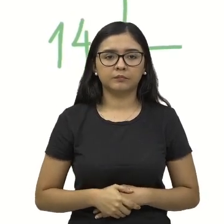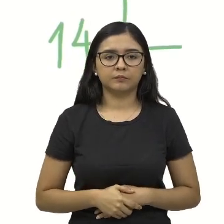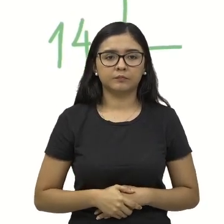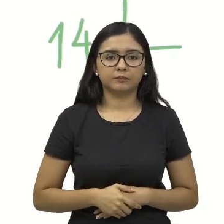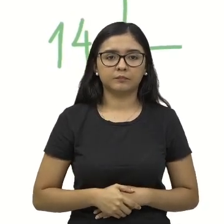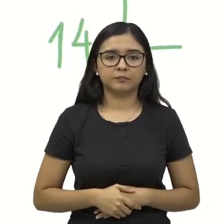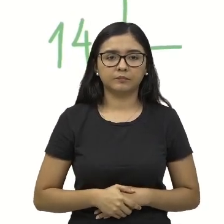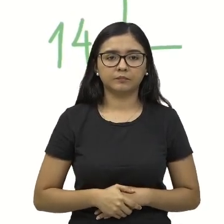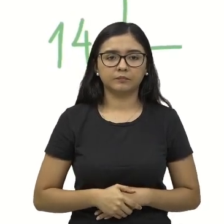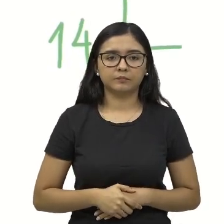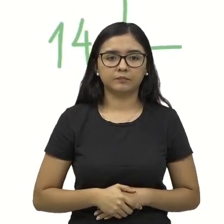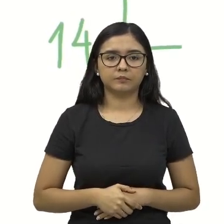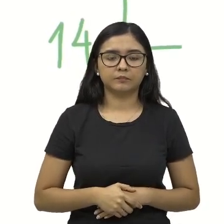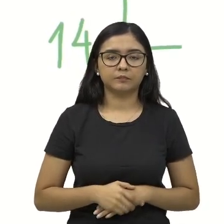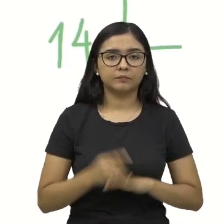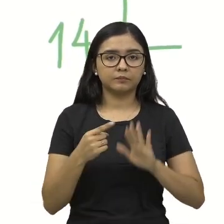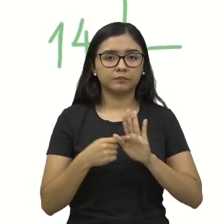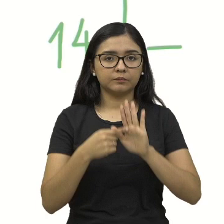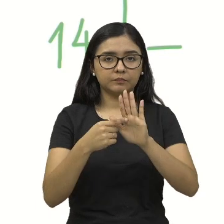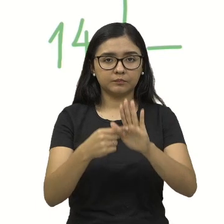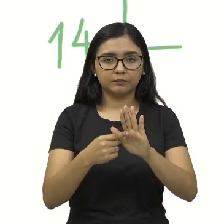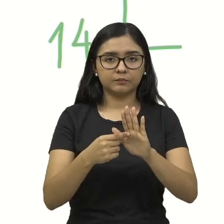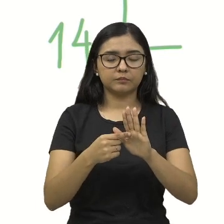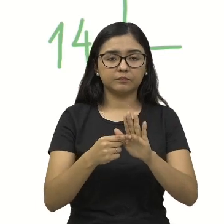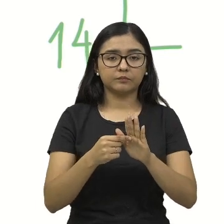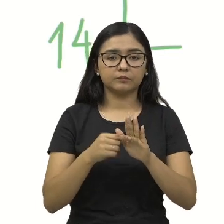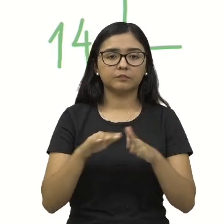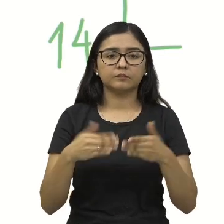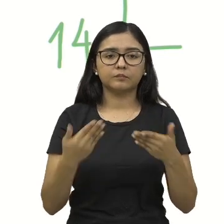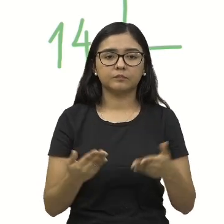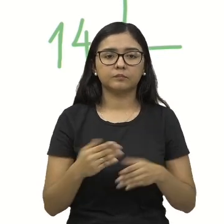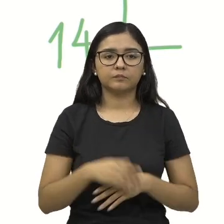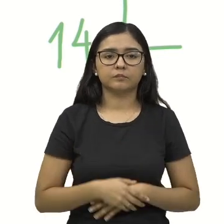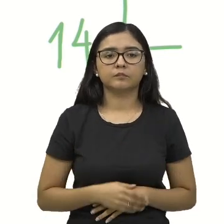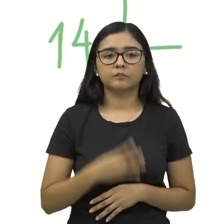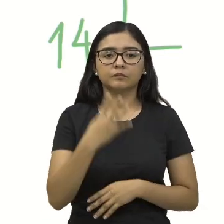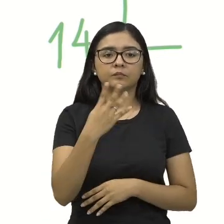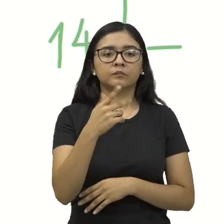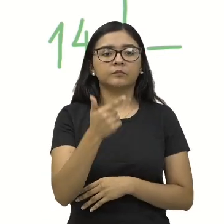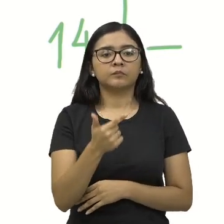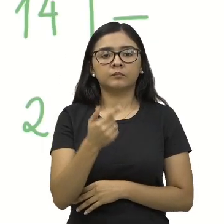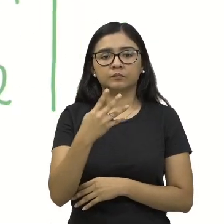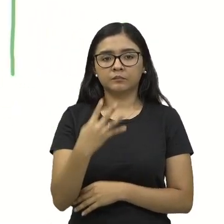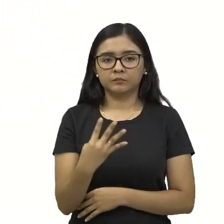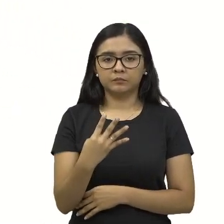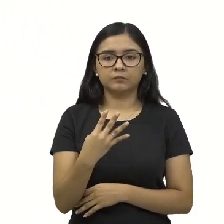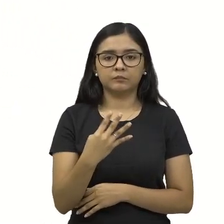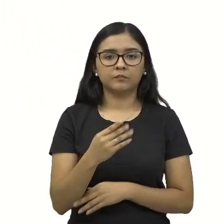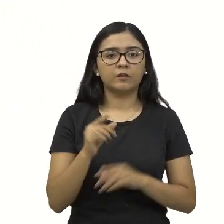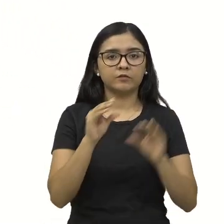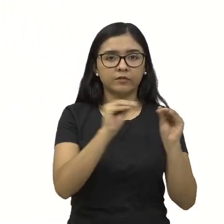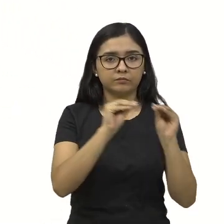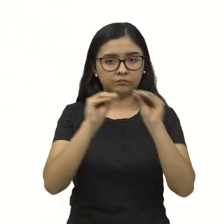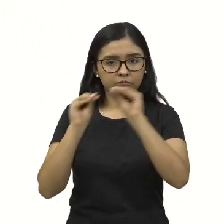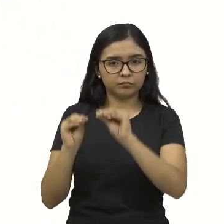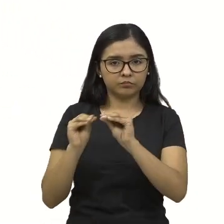Aqui está a matriz C. Então, a primeira coluna vale 4, 2 e 4. Vamos colocar para lá.